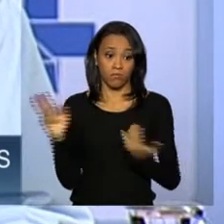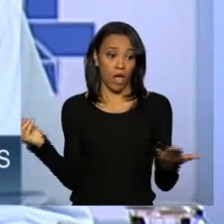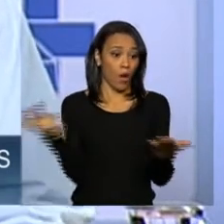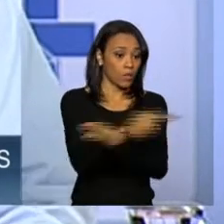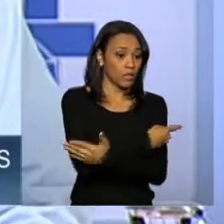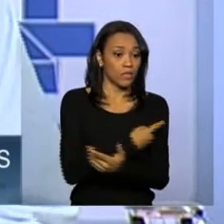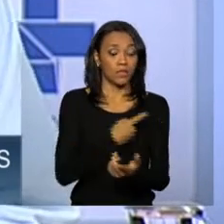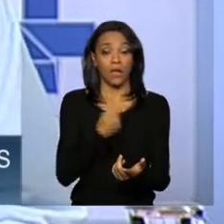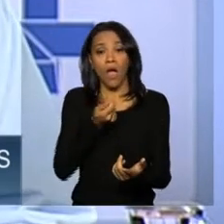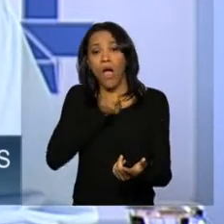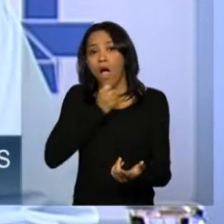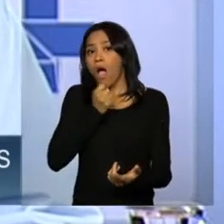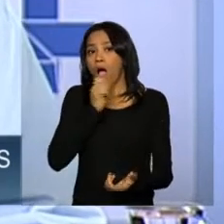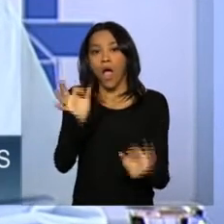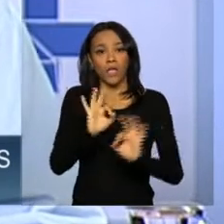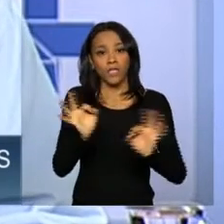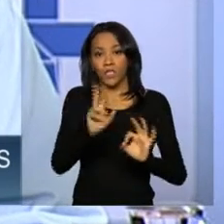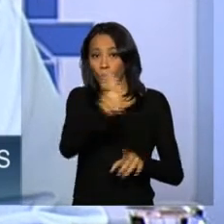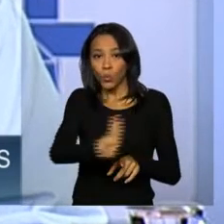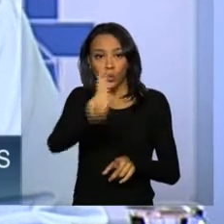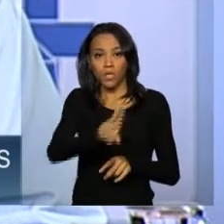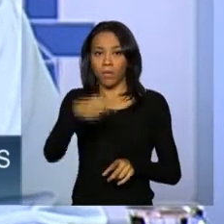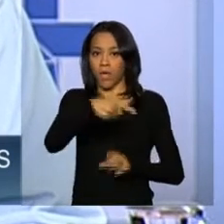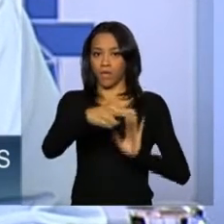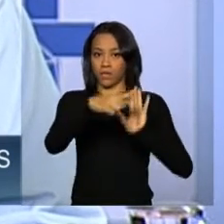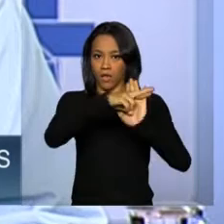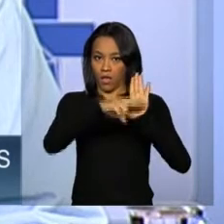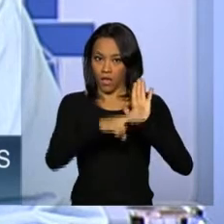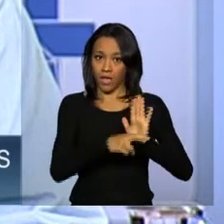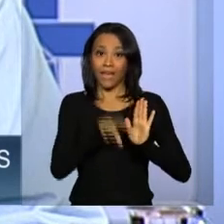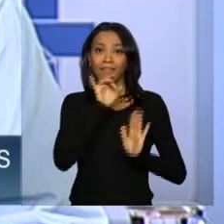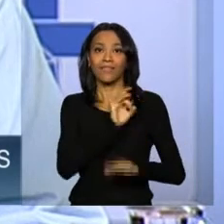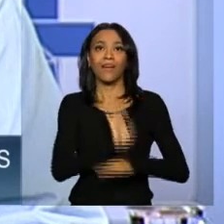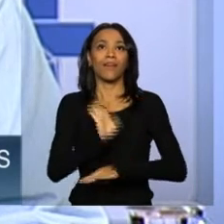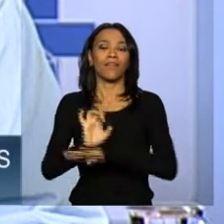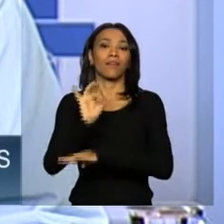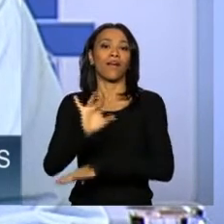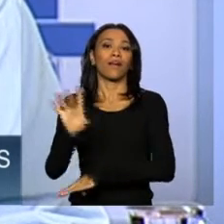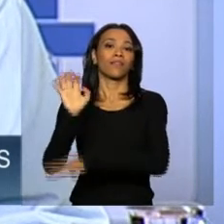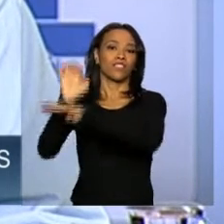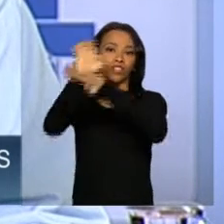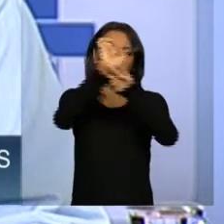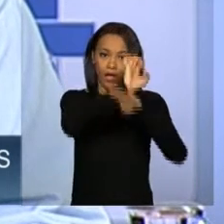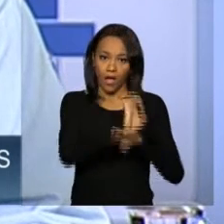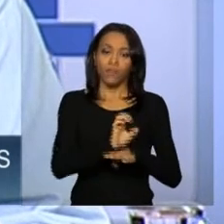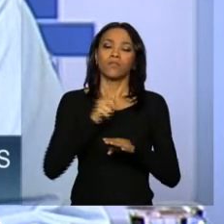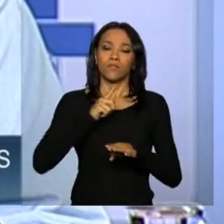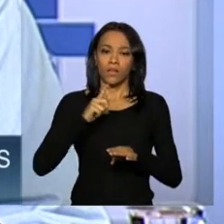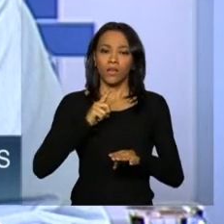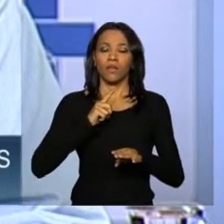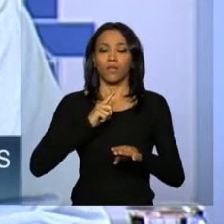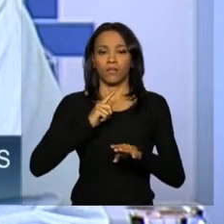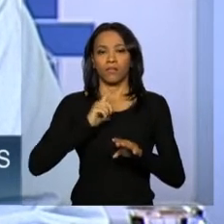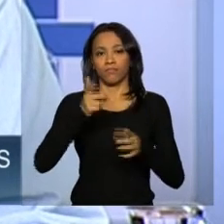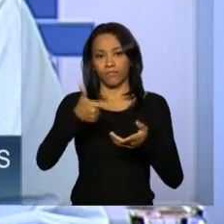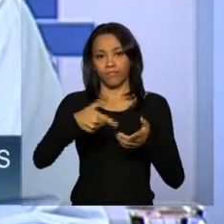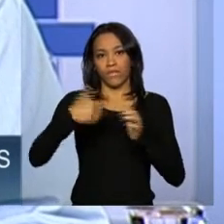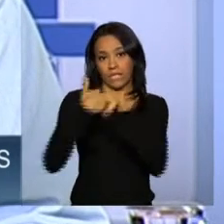não aplicamos essa classificação, cada estado, com base no protocolo, aplicará essa